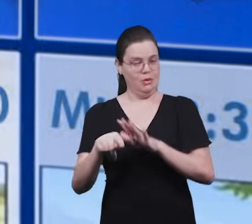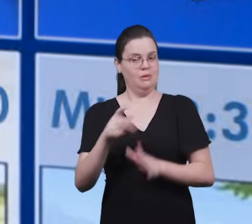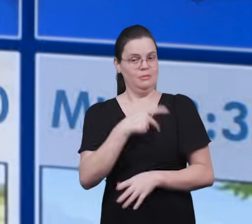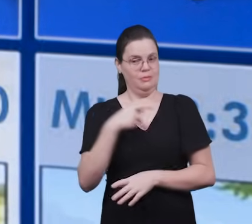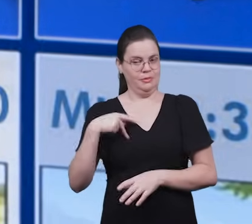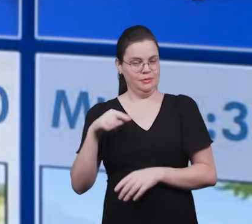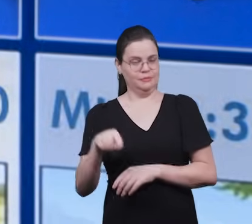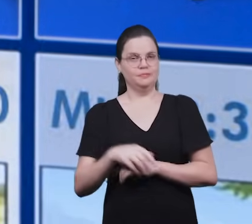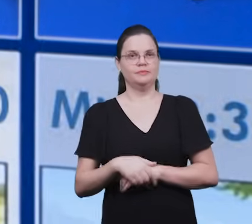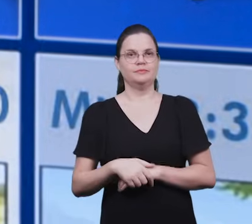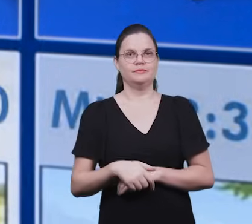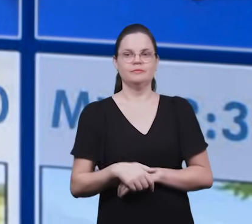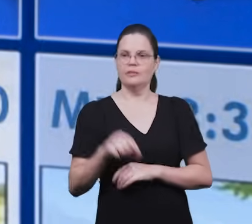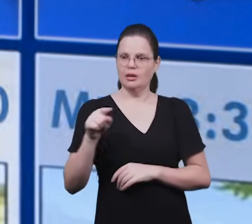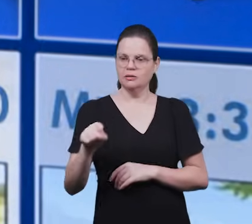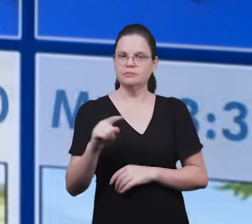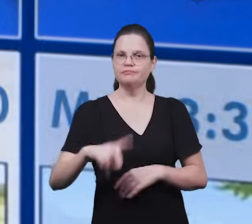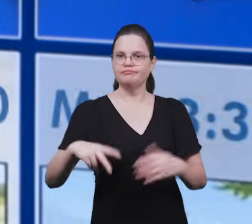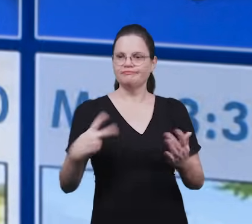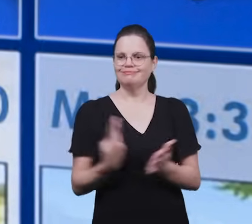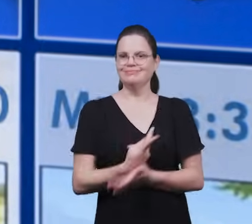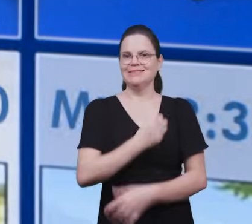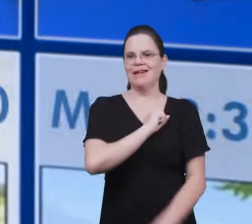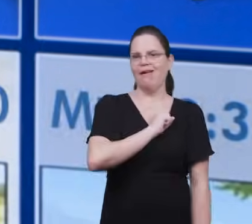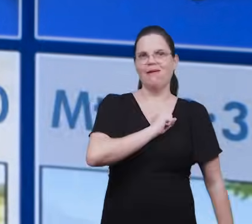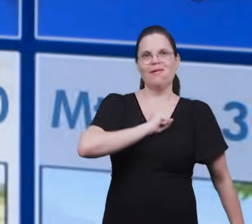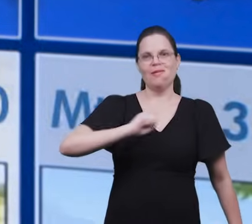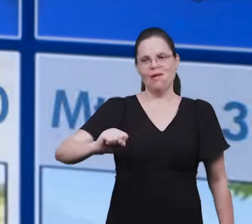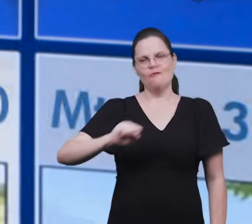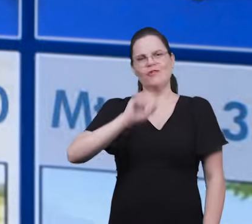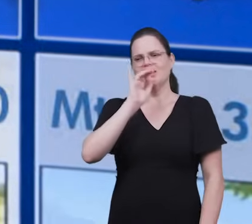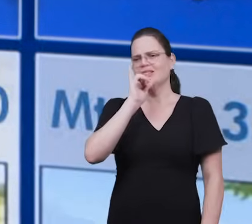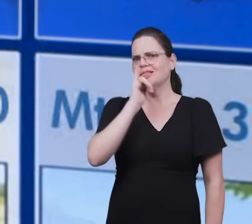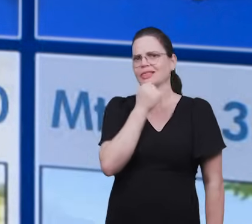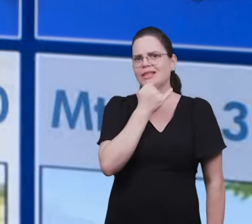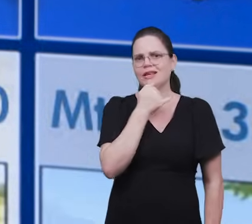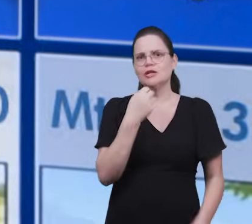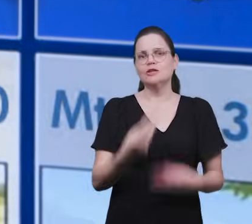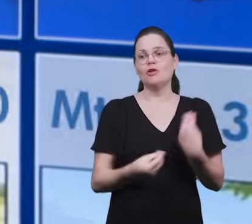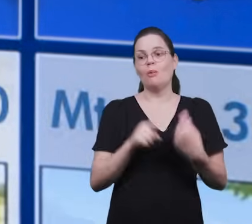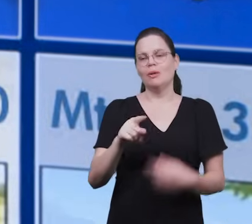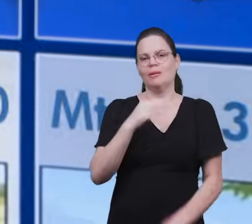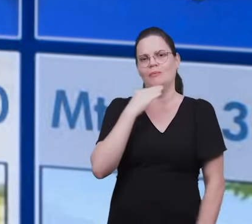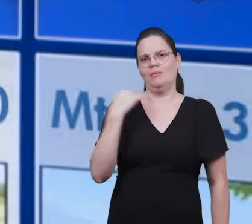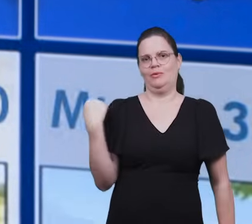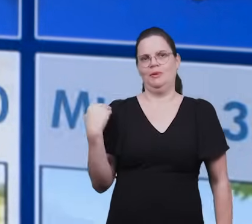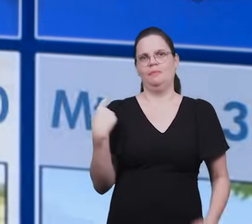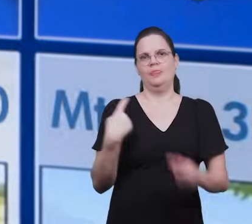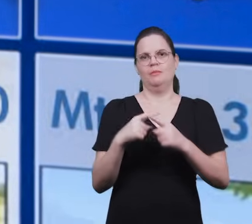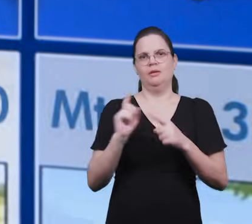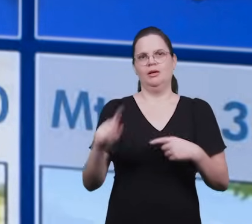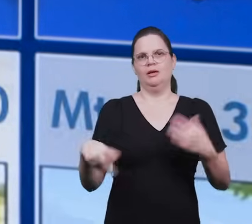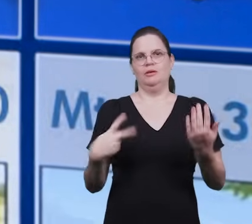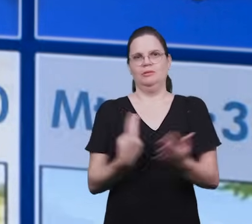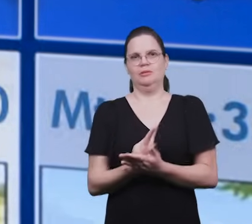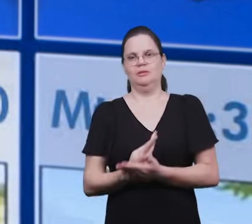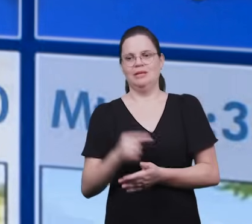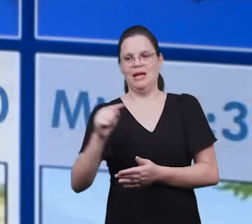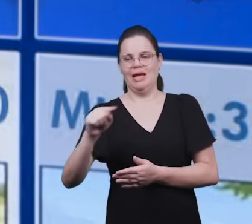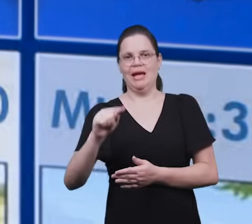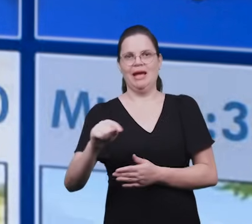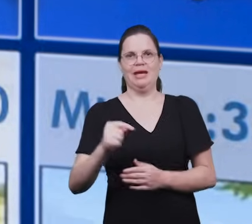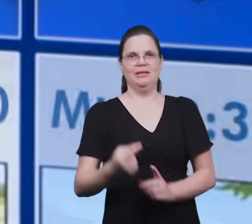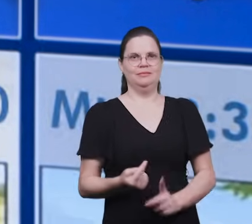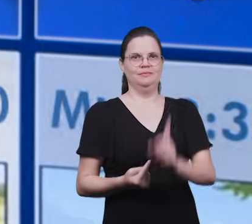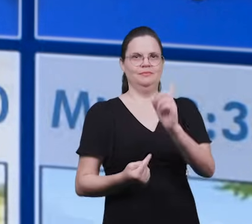e ele foi um dos mártires, né? E a morte dele foi uma morte muito triste, porque eles colocaram ele naquele touro ardente,